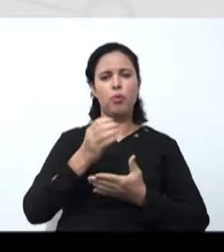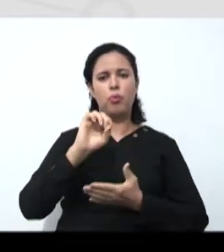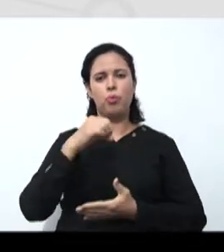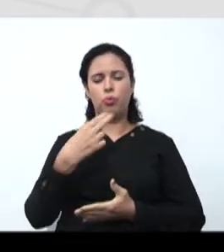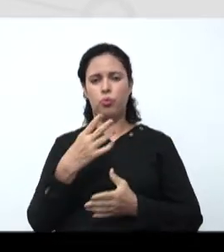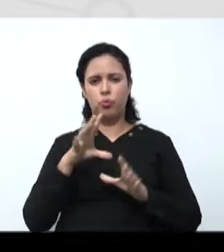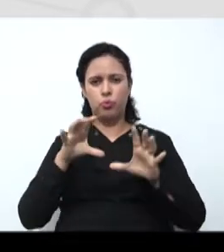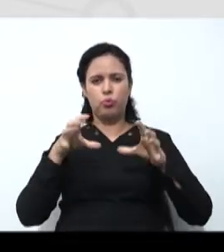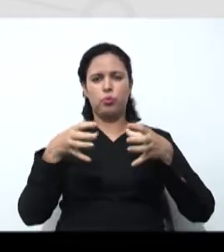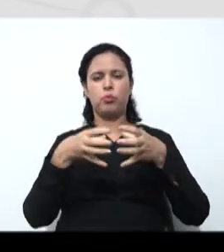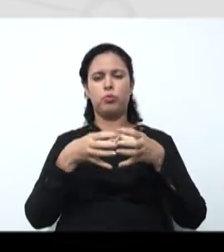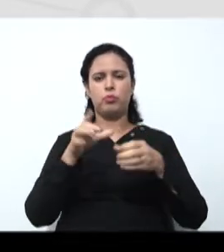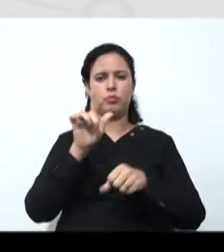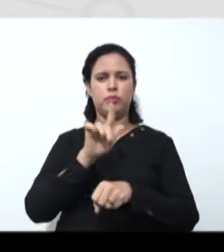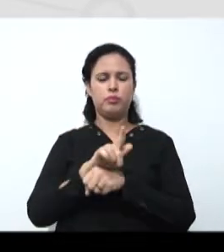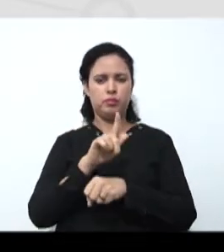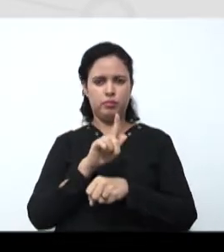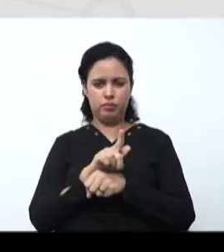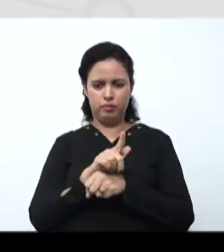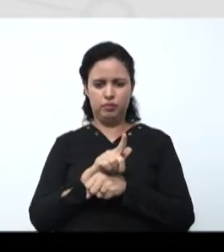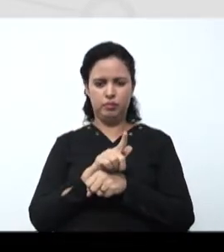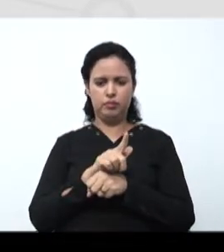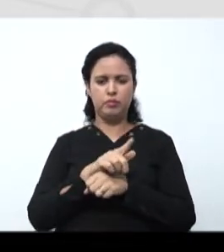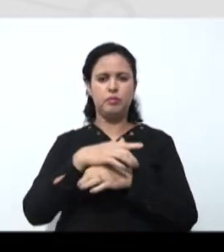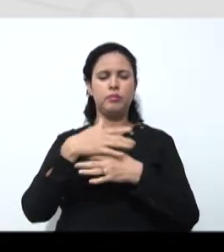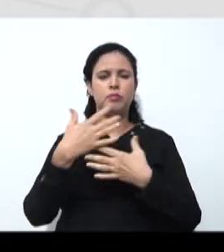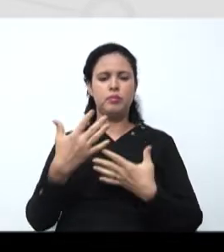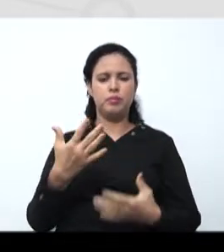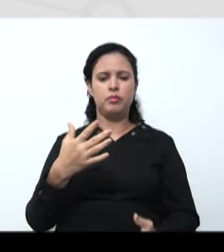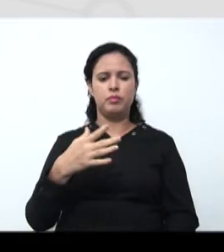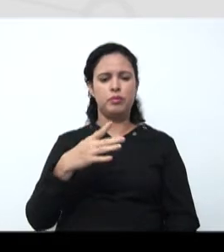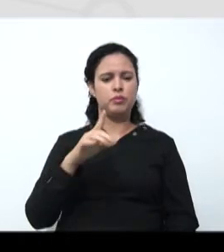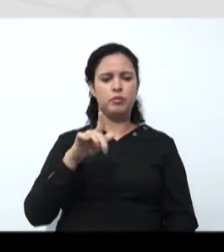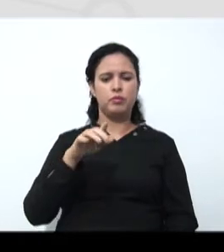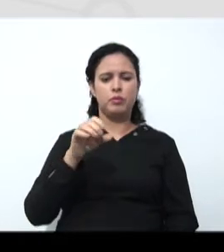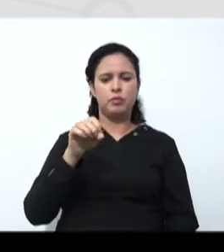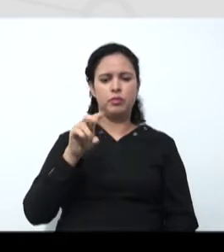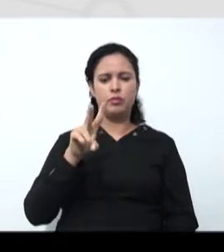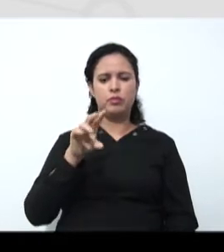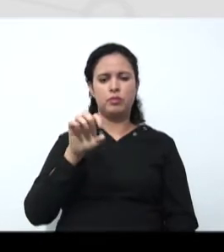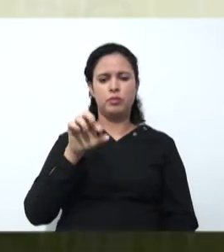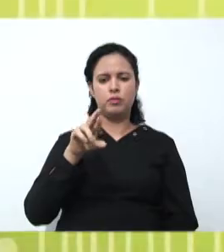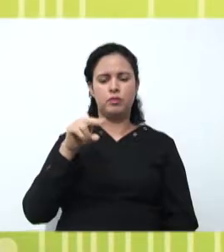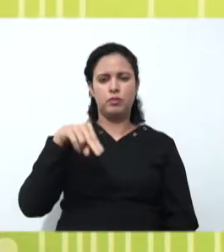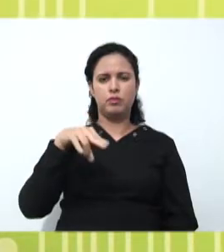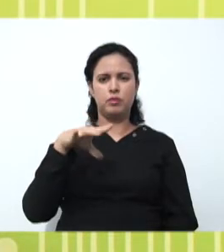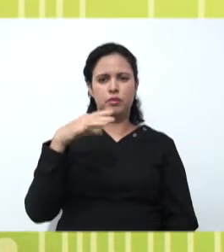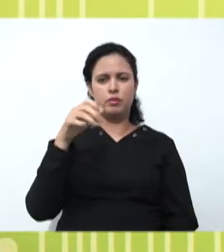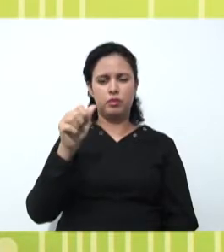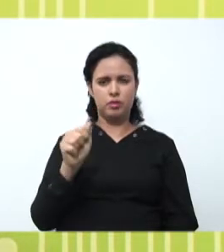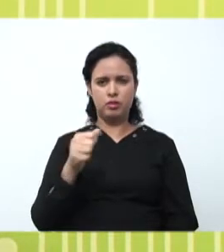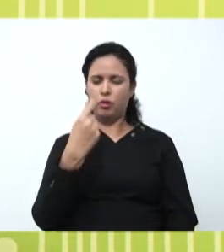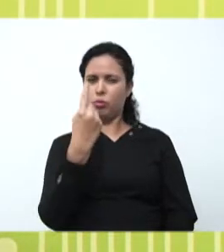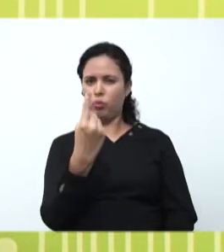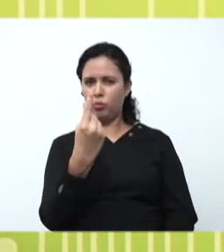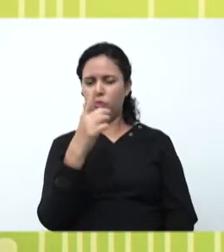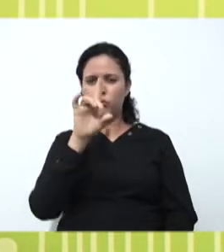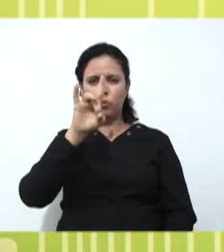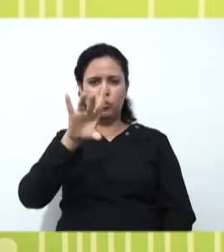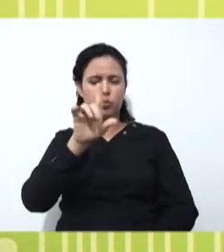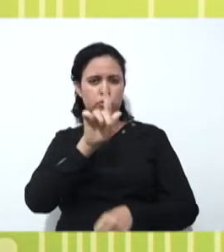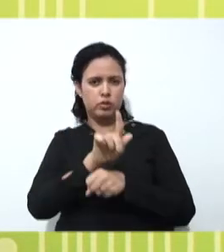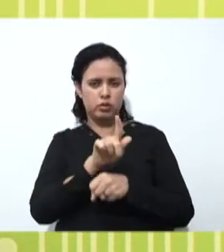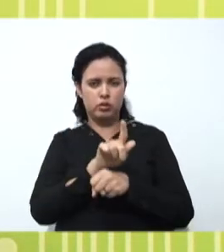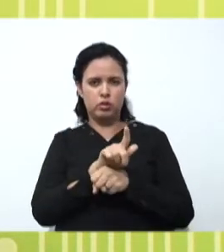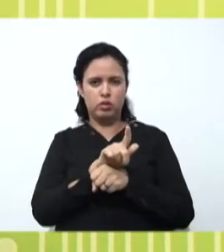coletiva gerenciada. Então, quando eu falo governança, eu estou falando que não é um só que gerencia, não é um só